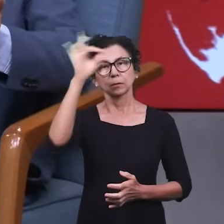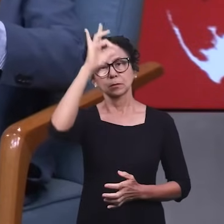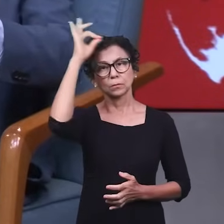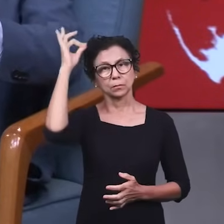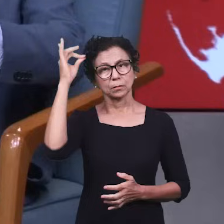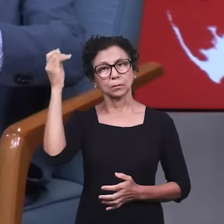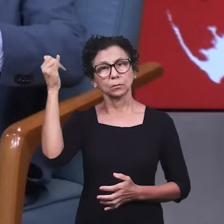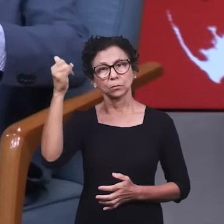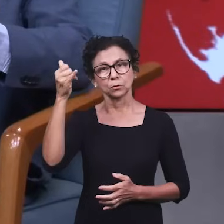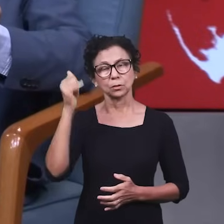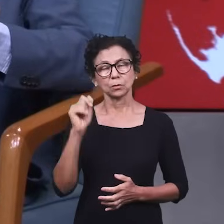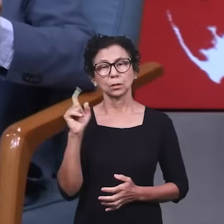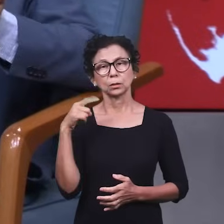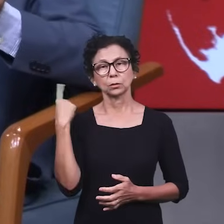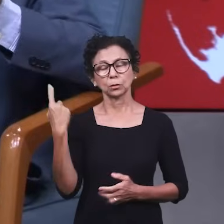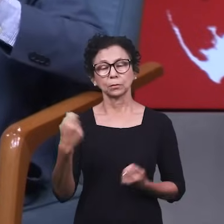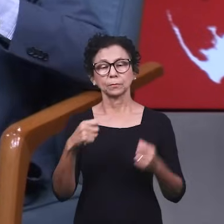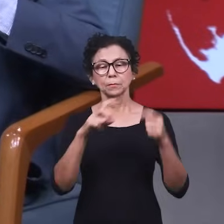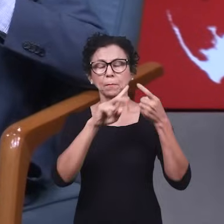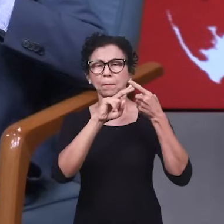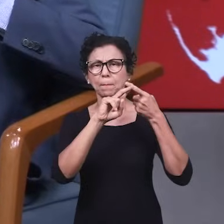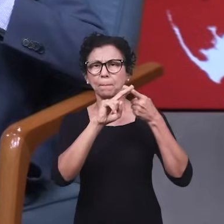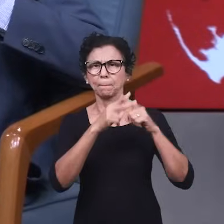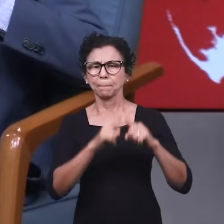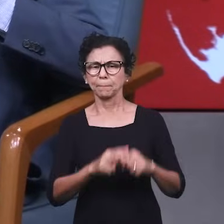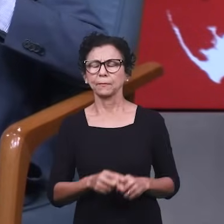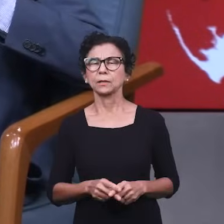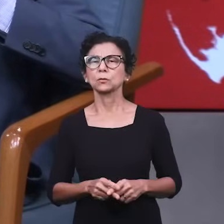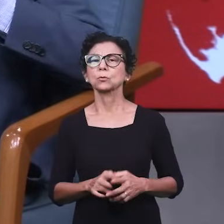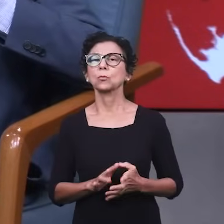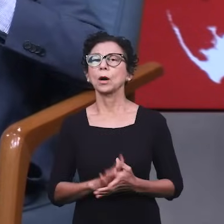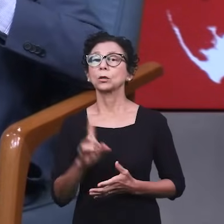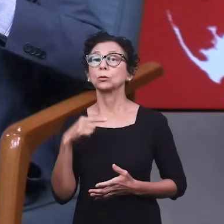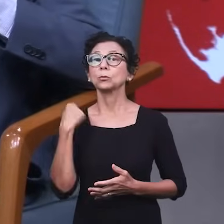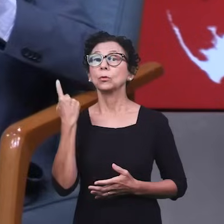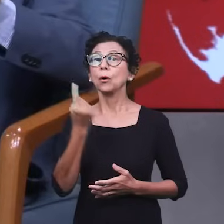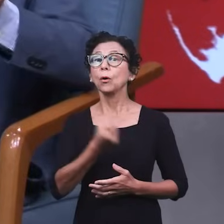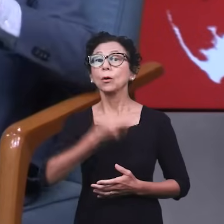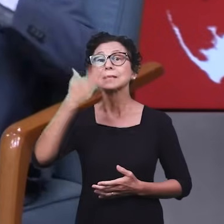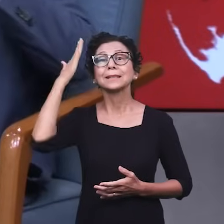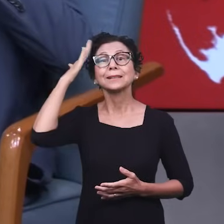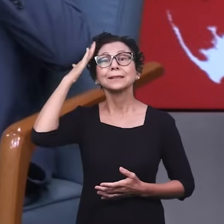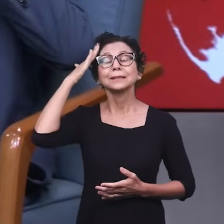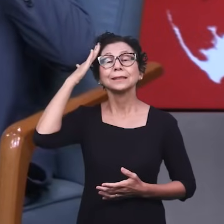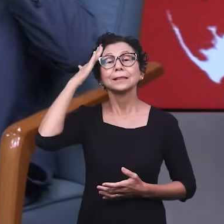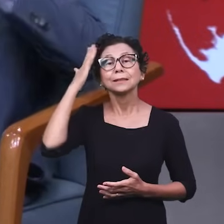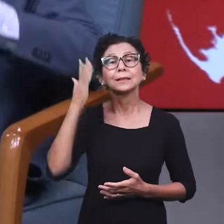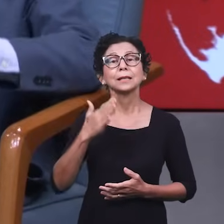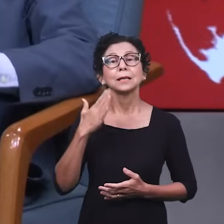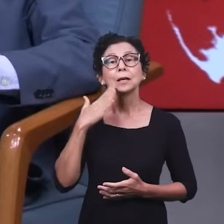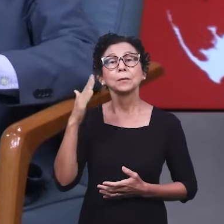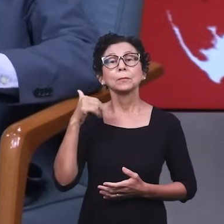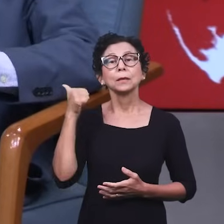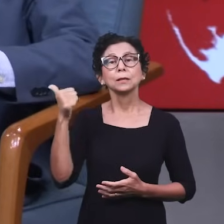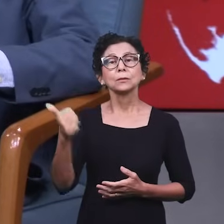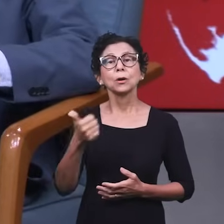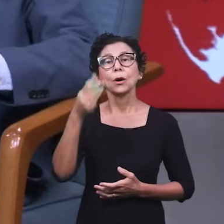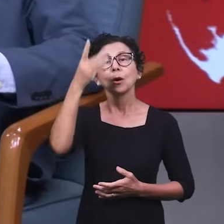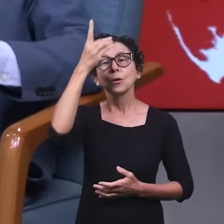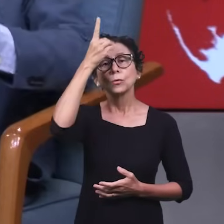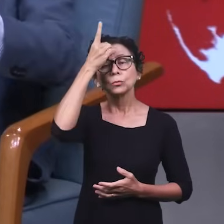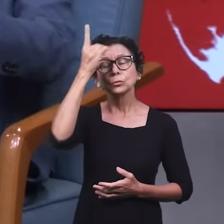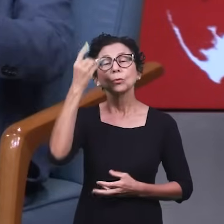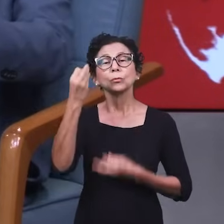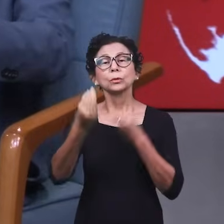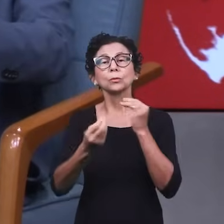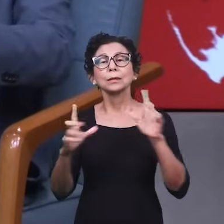e ele tem falado, é que nós temos que aperfeiçoar esse nosso entendimento sobre o dom espiritual